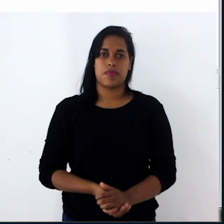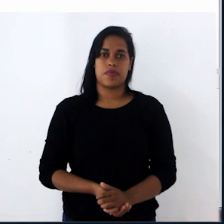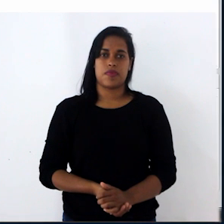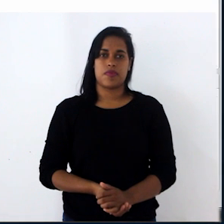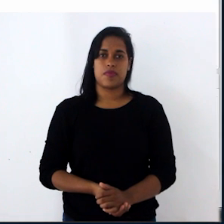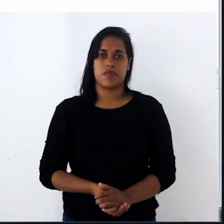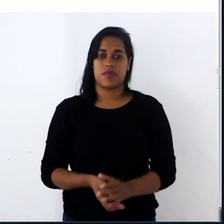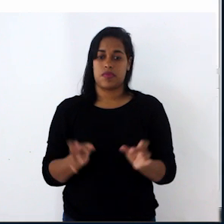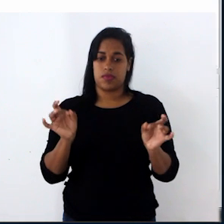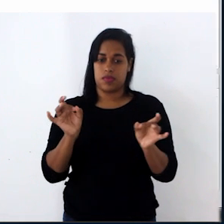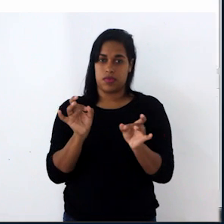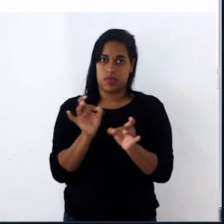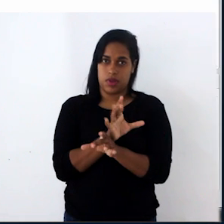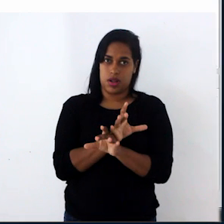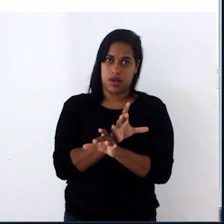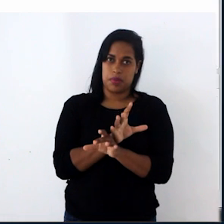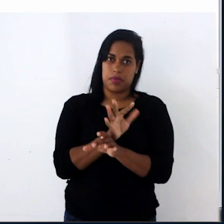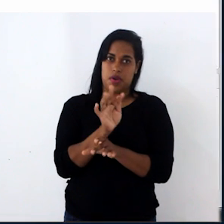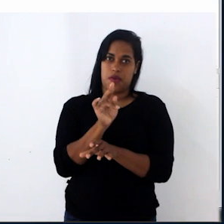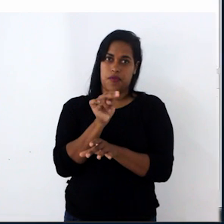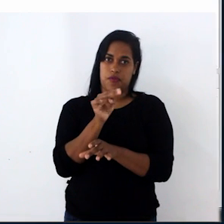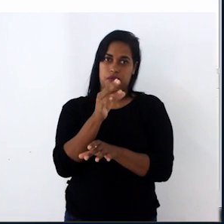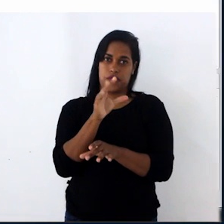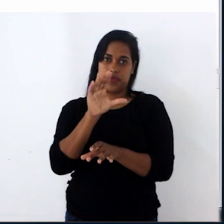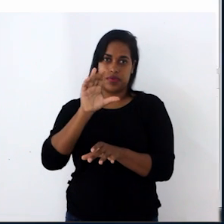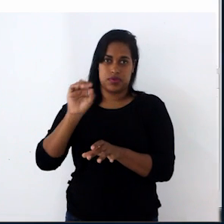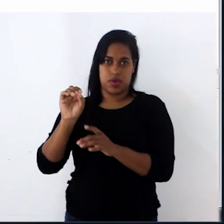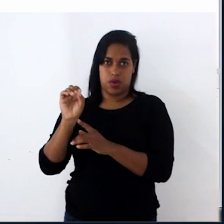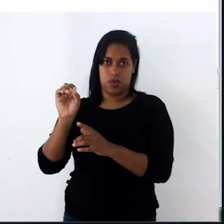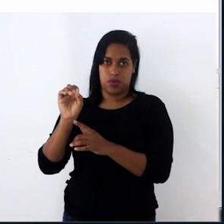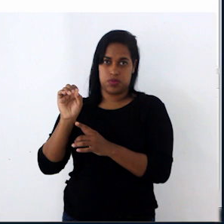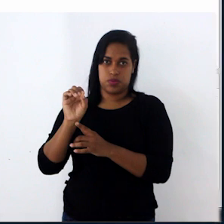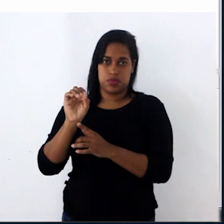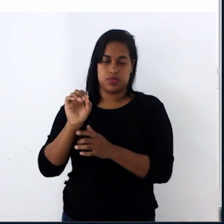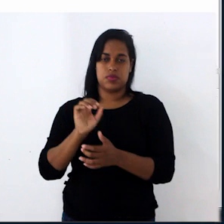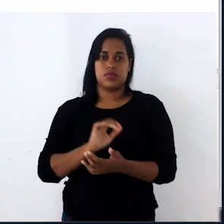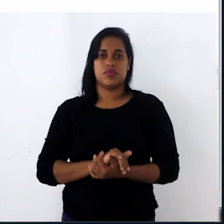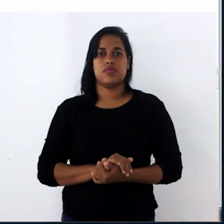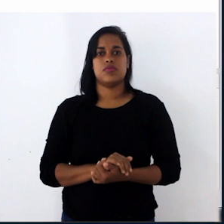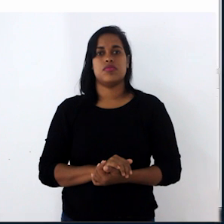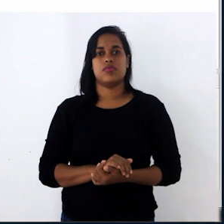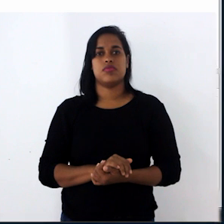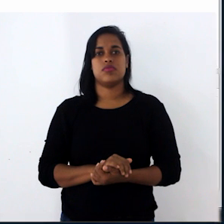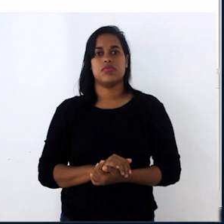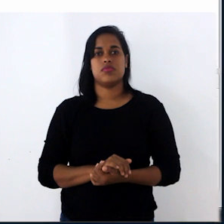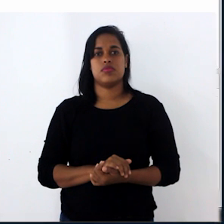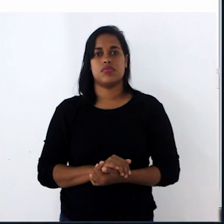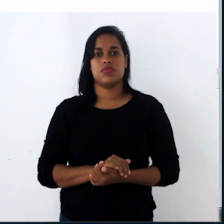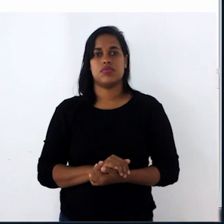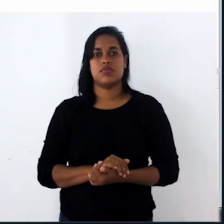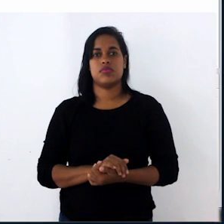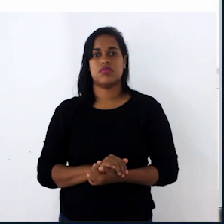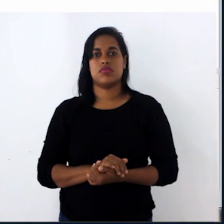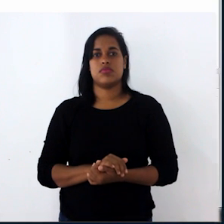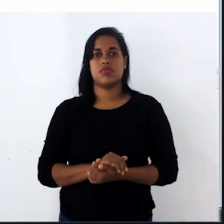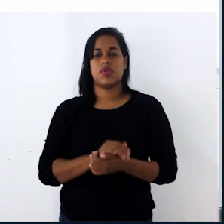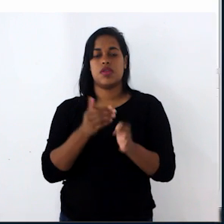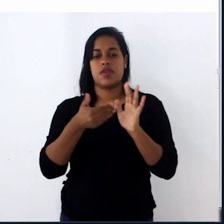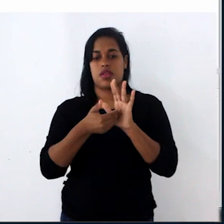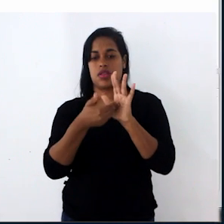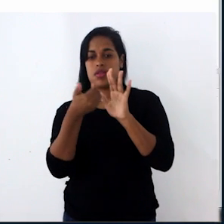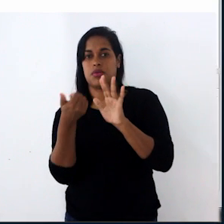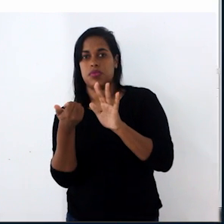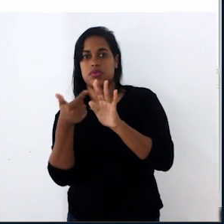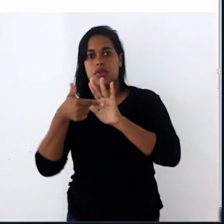Quando eles terminarem, vamos chamar aqui a função reader, que ele vai deslocar essa